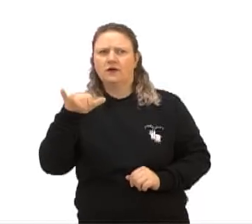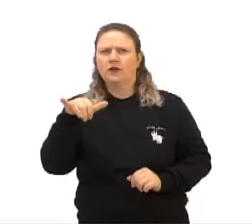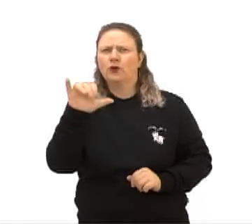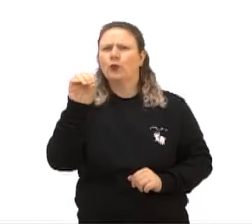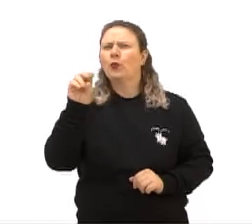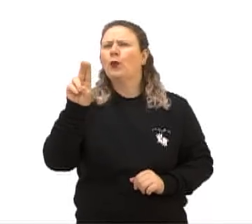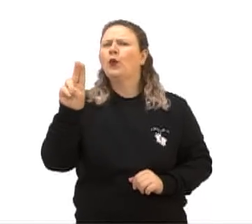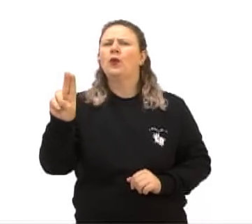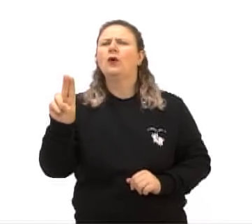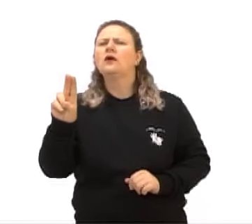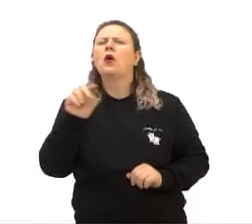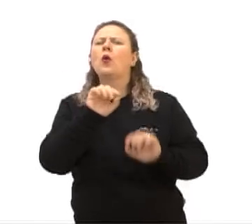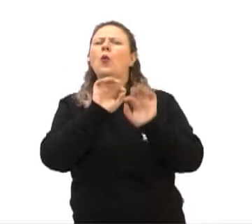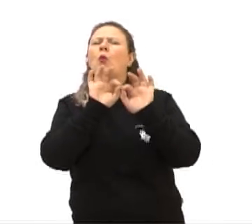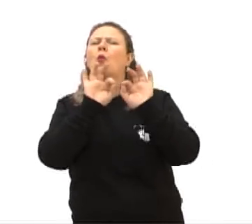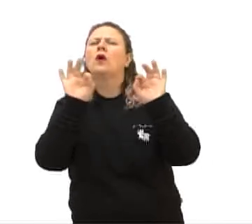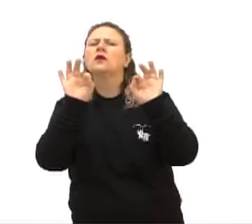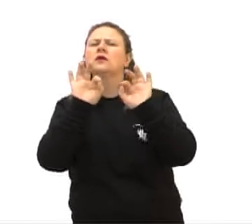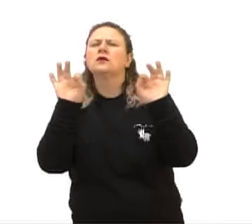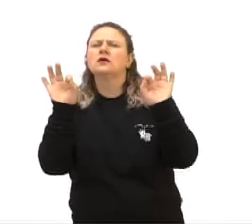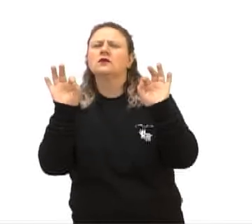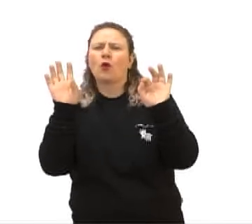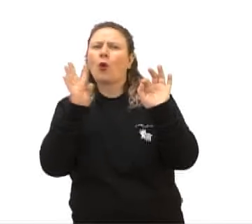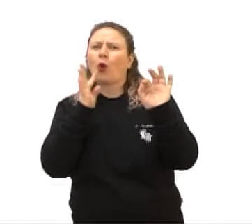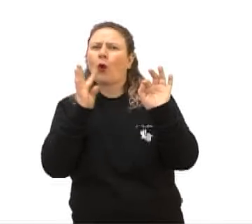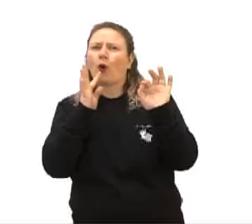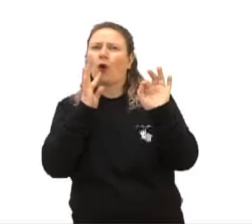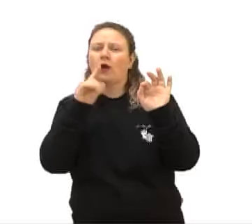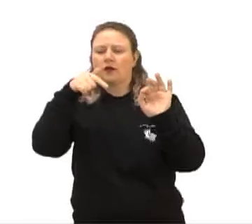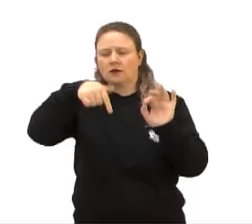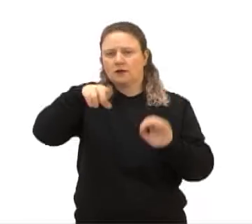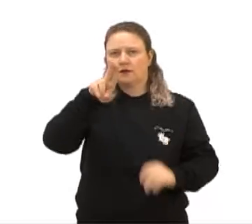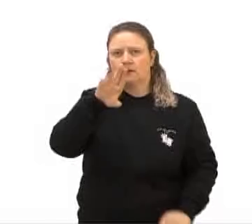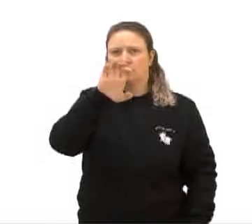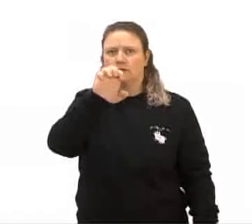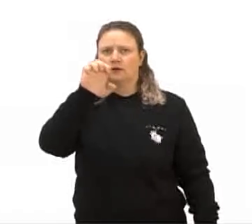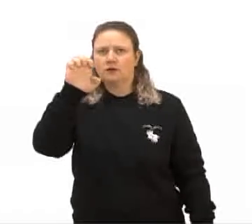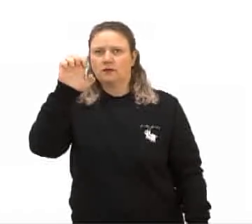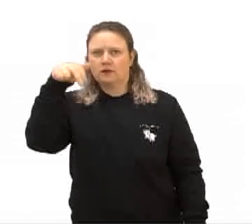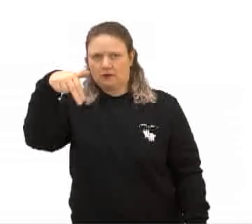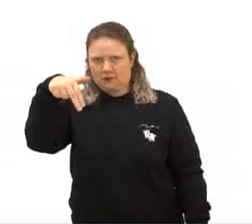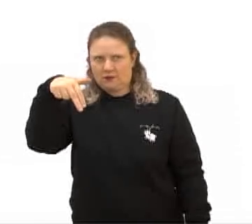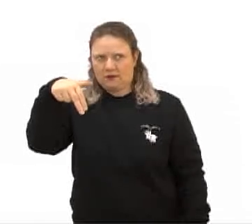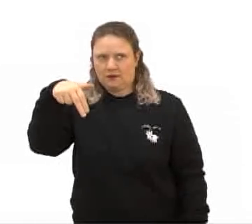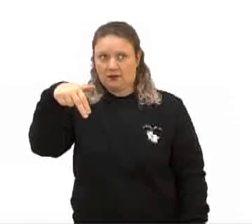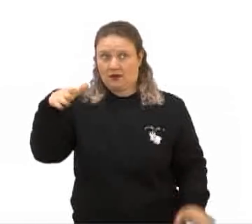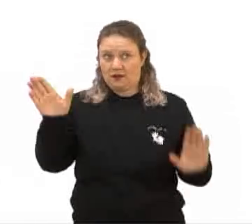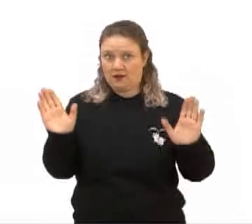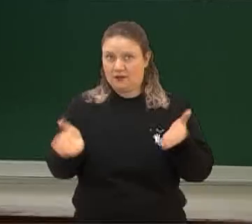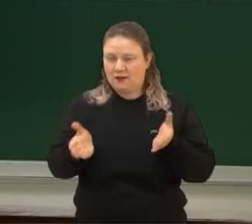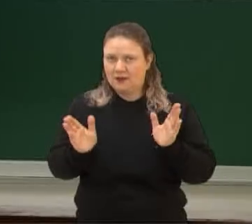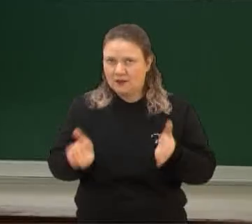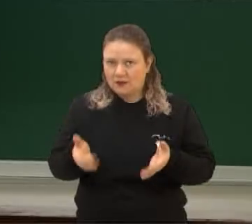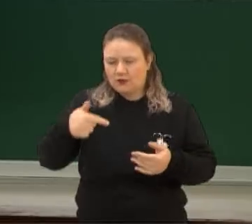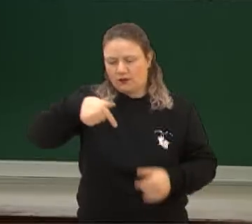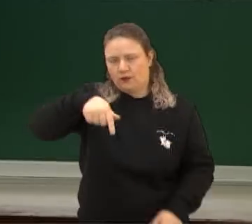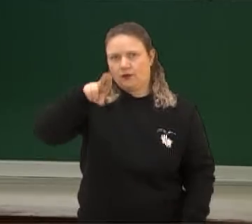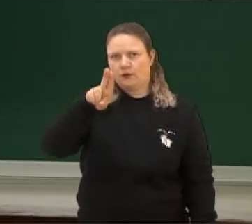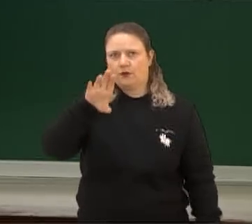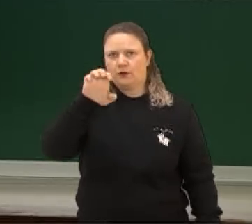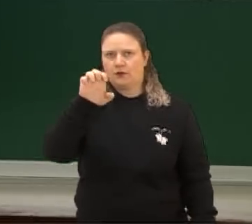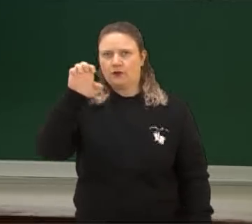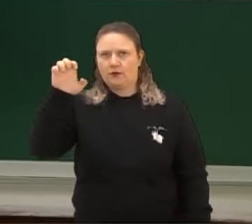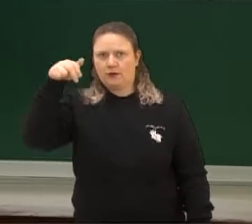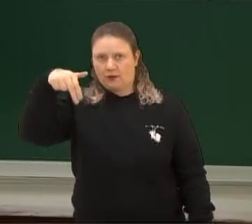Vocês já ouviram falar nesse grupo, nessa banda Queen? Bom, vamos lá. Eu vou contar um pouquinho aqui sobre